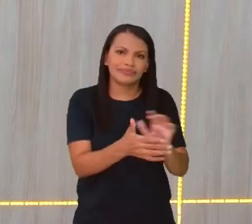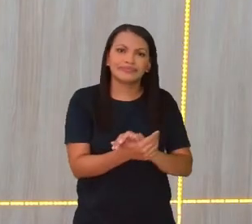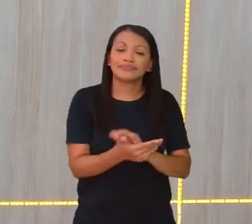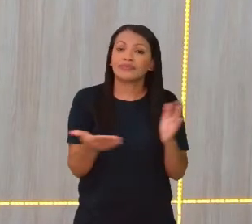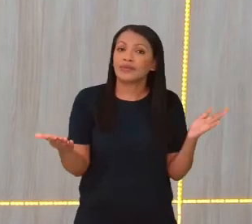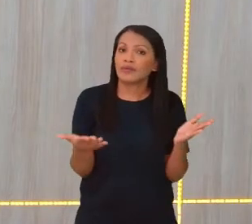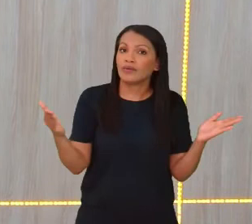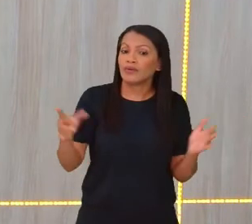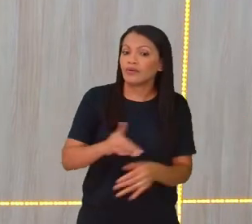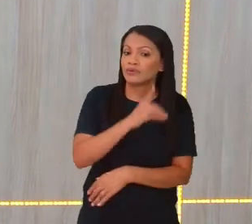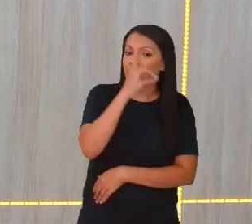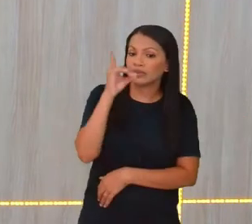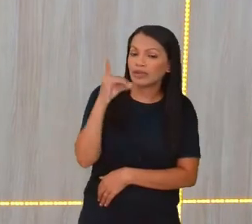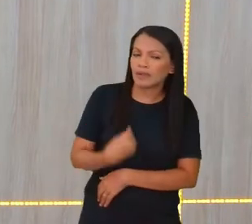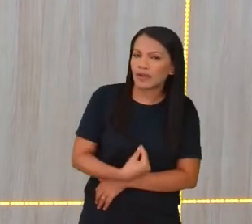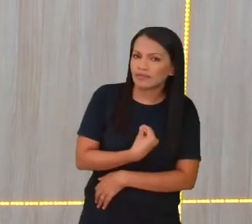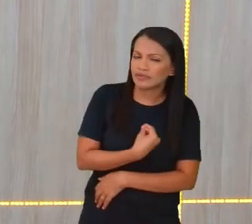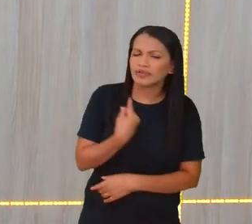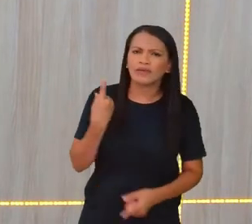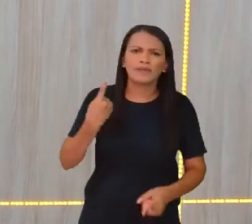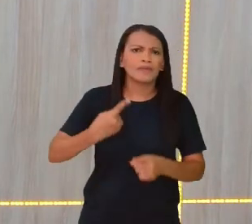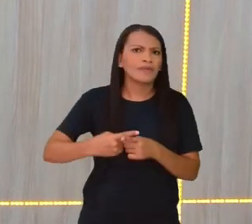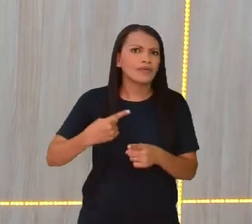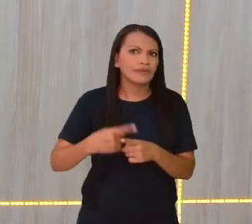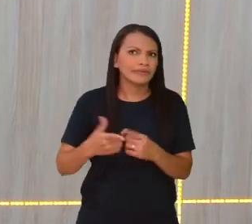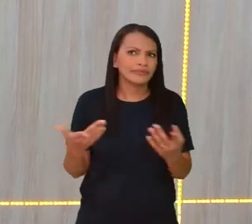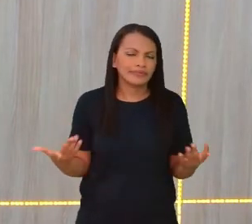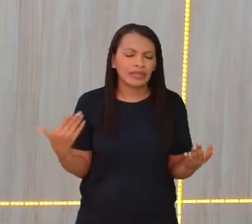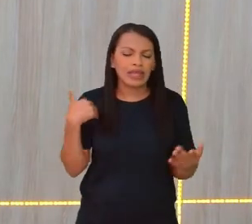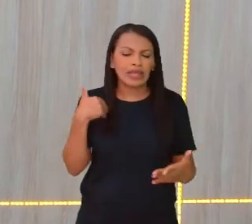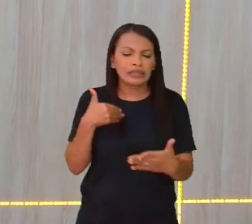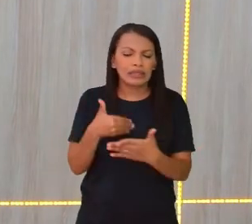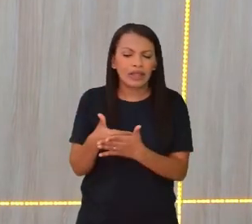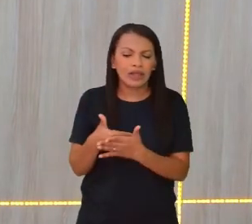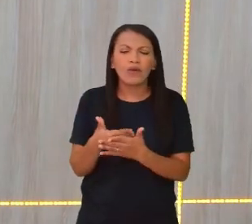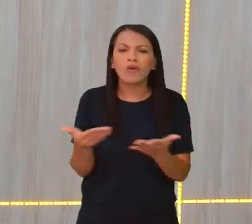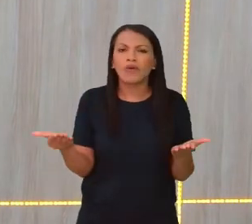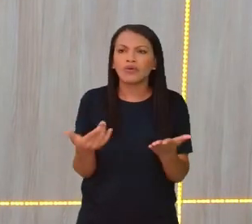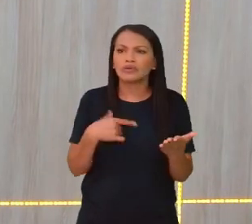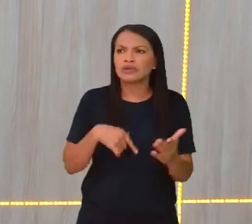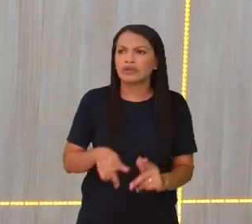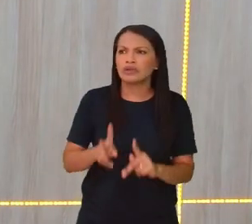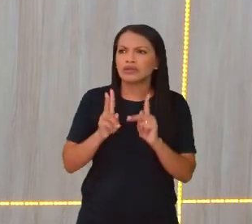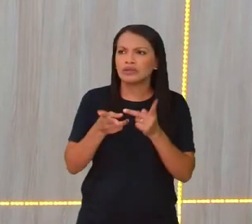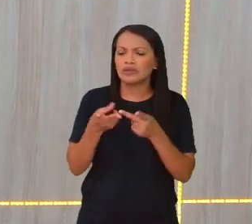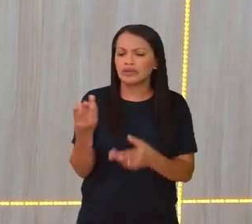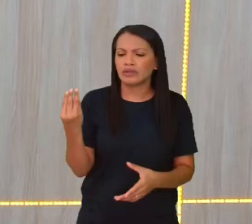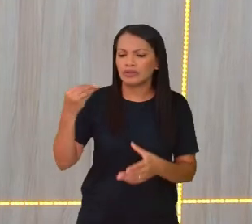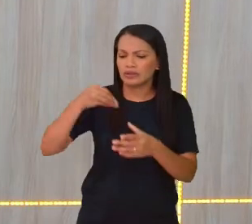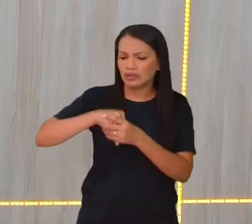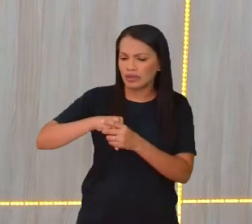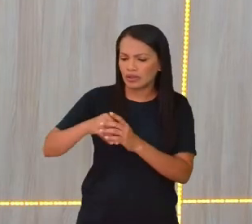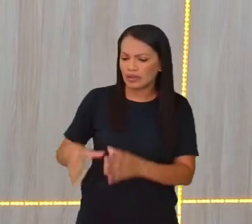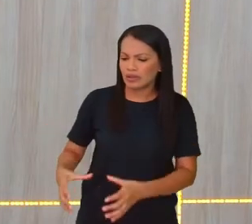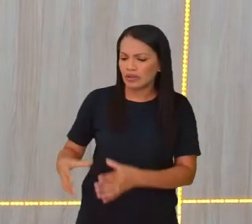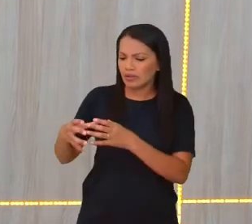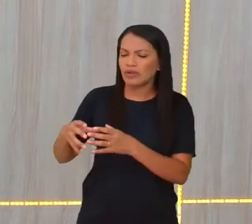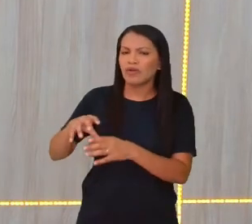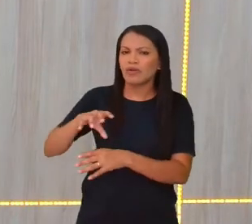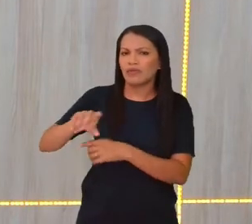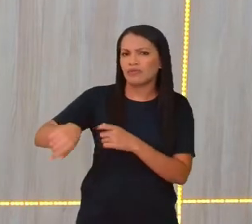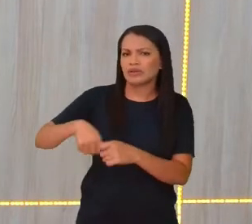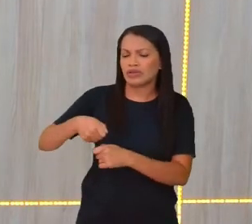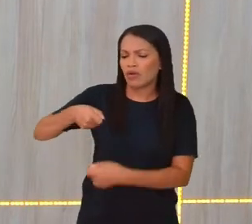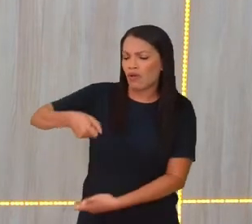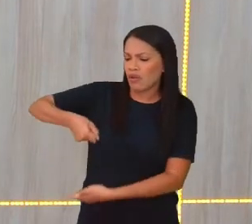disse que leva pra vida, né? Porque hoje em dia, até hoje, eu sempre boto o lixo dentro de uma lixeira, sacolinha, depois vou